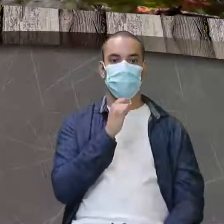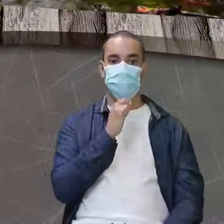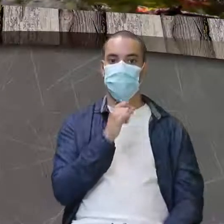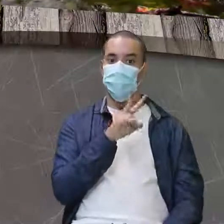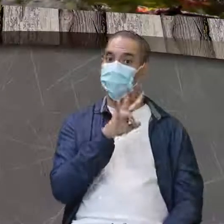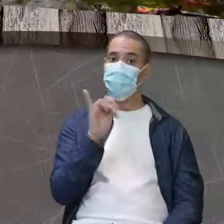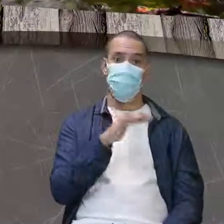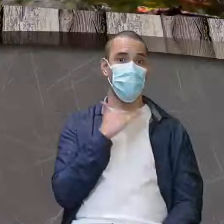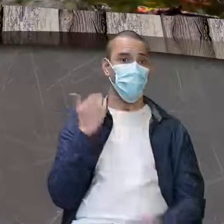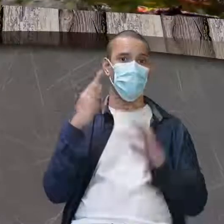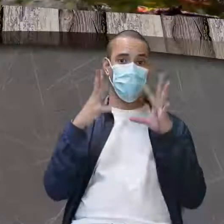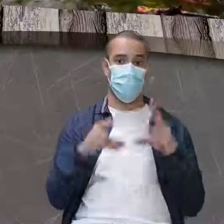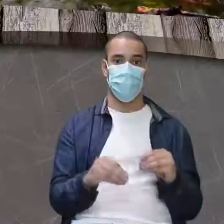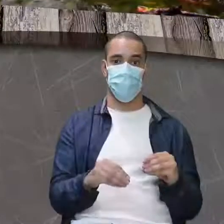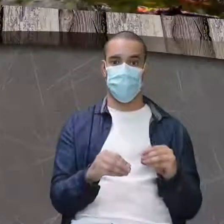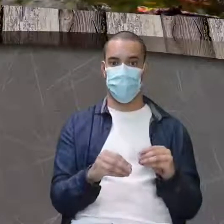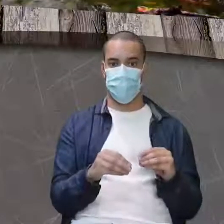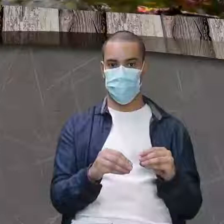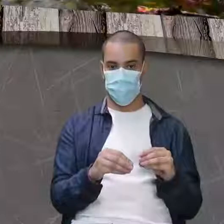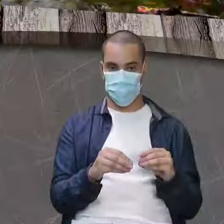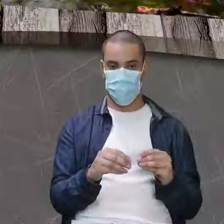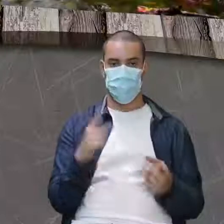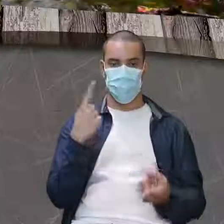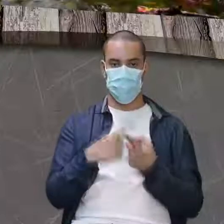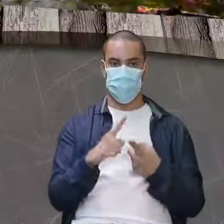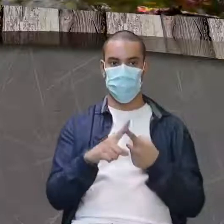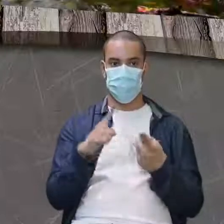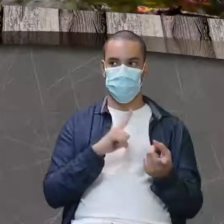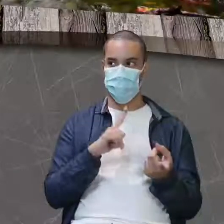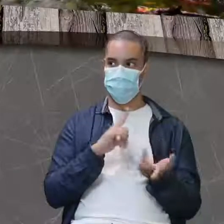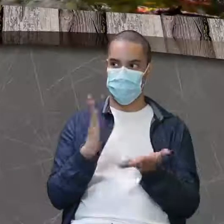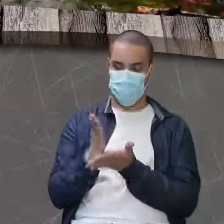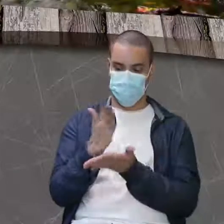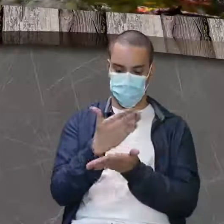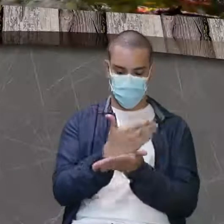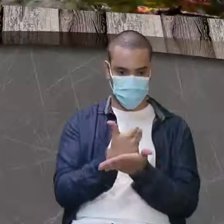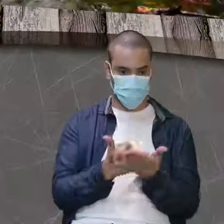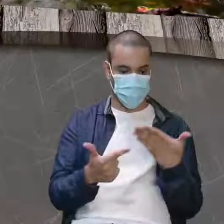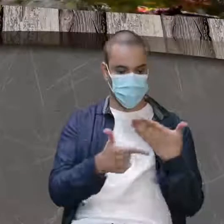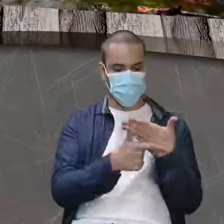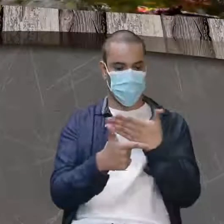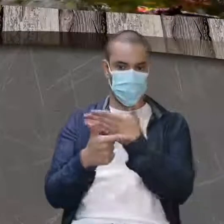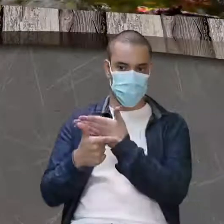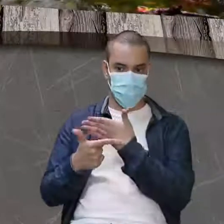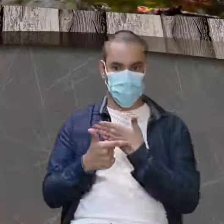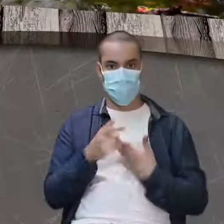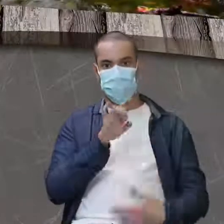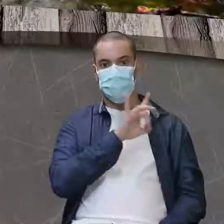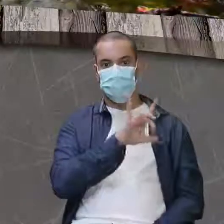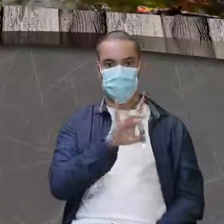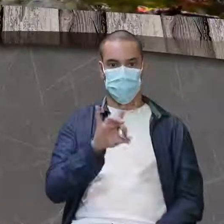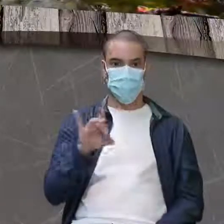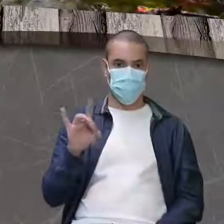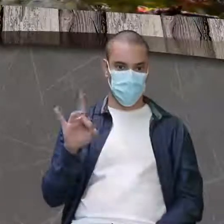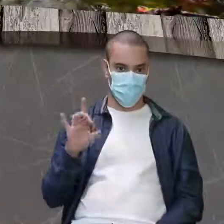colônia toda vai morrer, tá? Porque há uma distribuição, há uma funcionalidade para cada um, para eles estarem